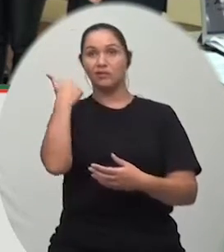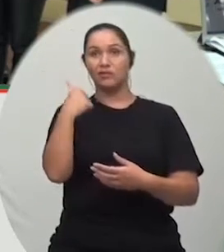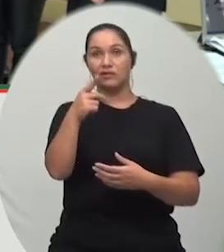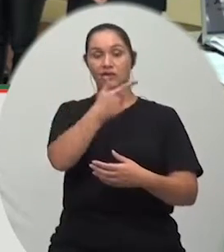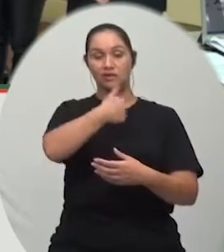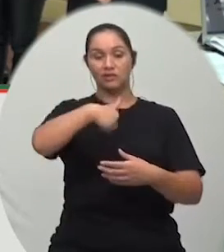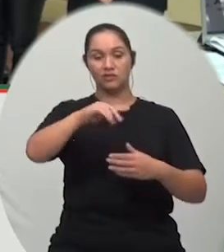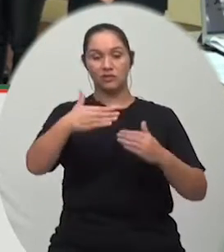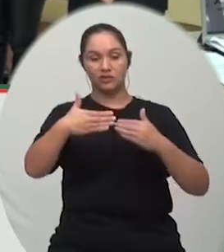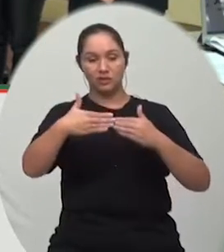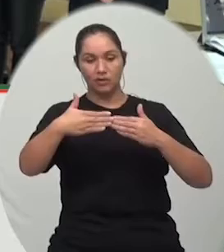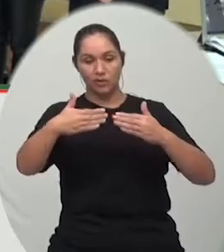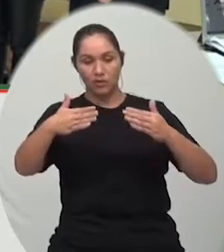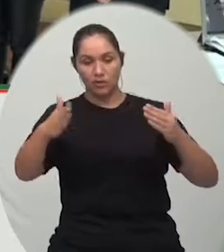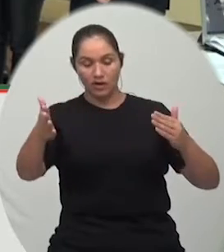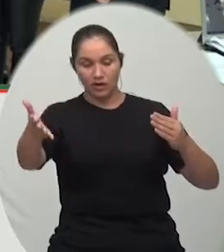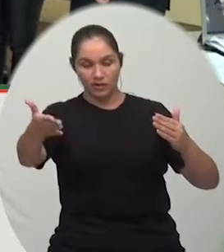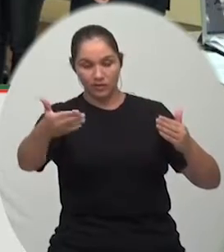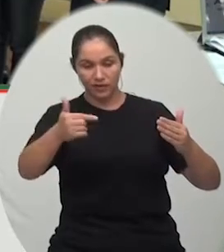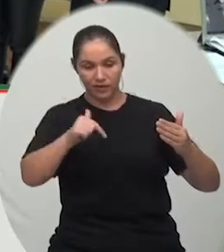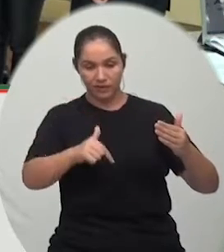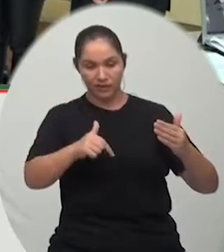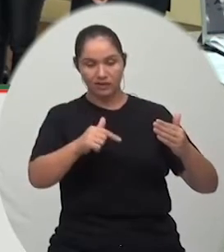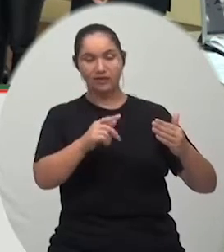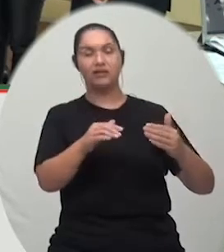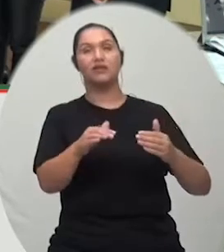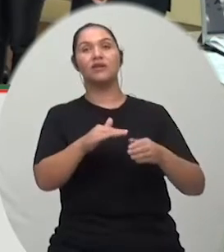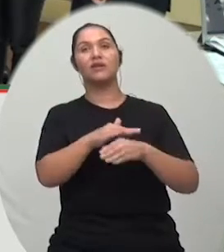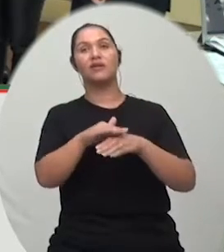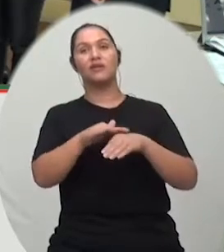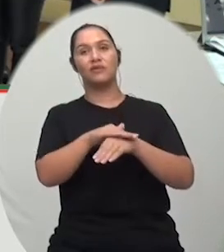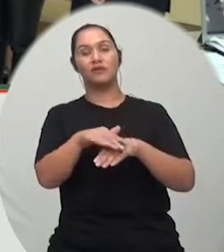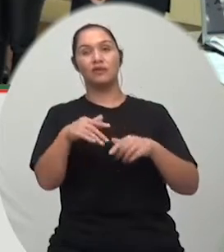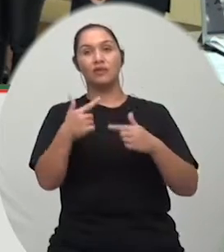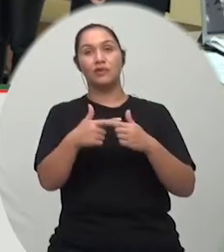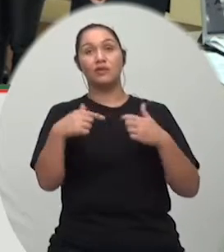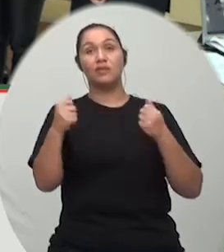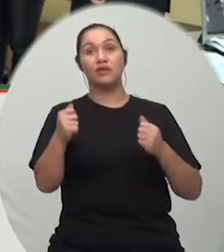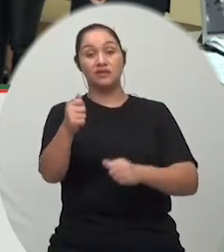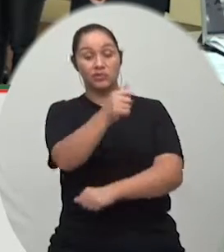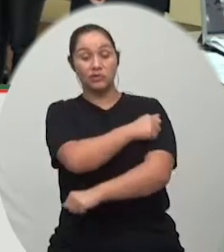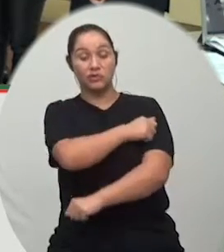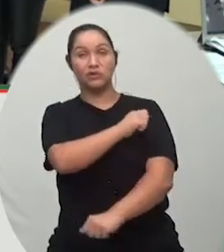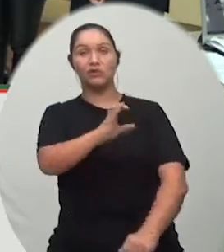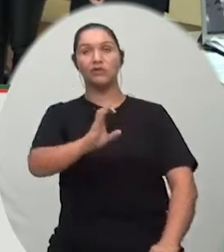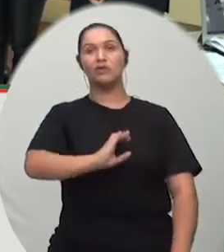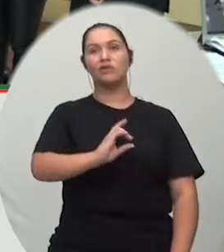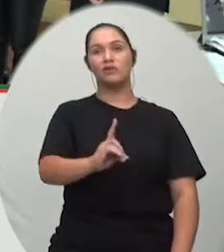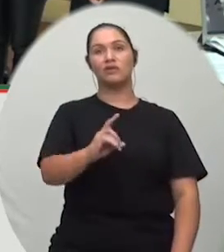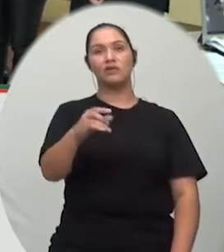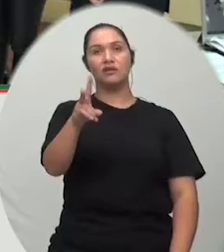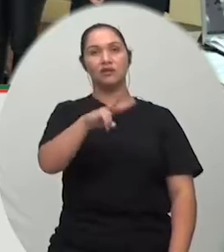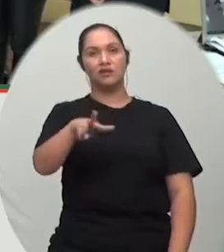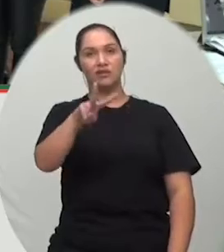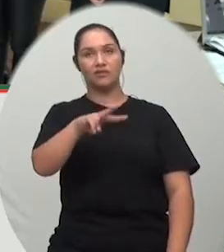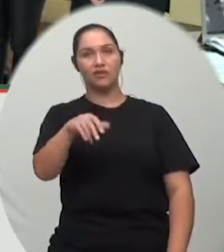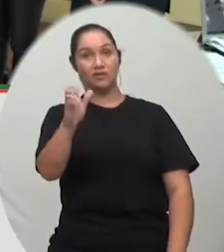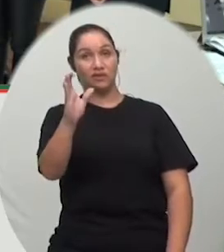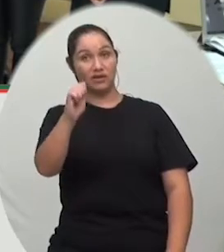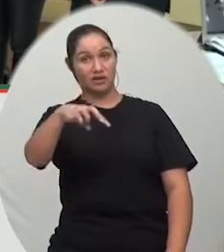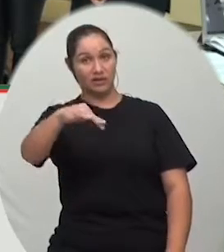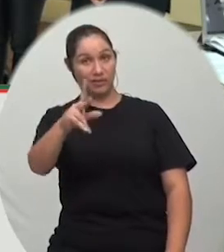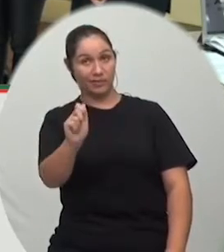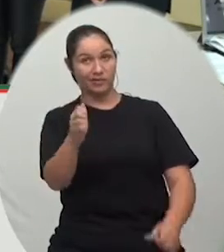sala e aproximamos os estudantes da coordenação, como muito bem colocou a vereadora Camila no seu